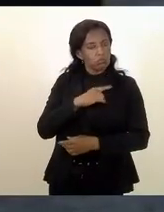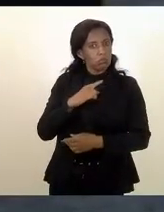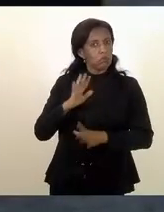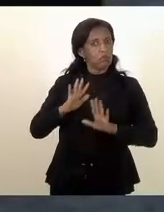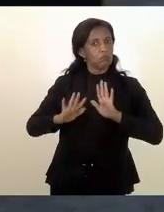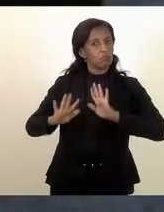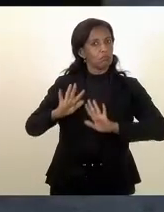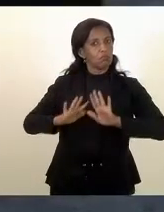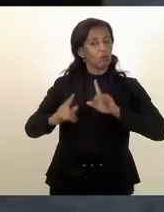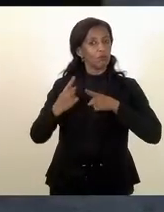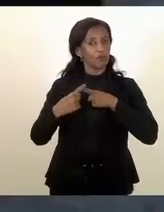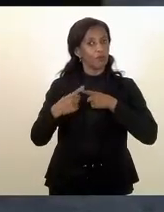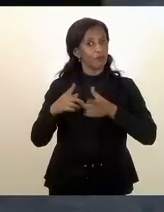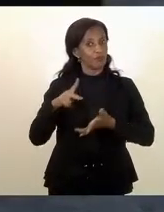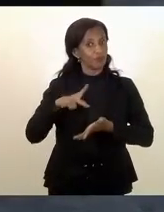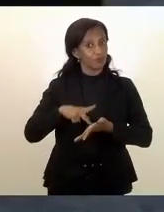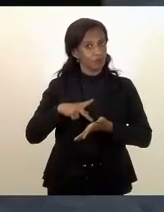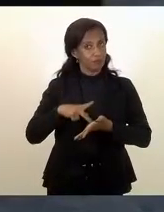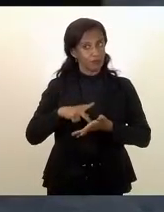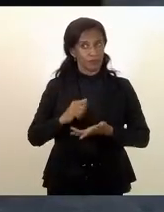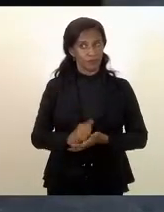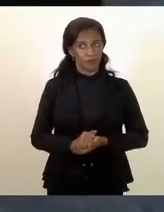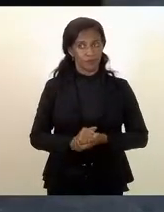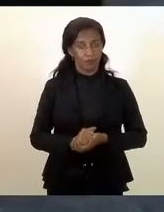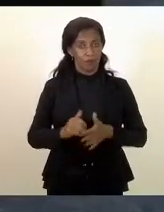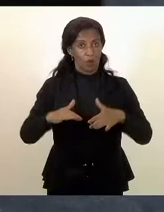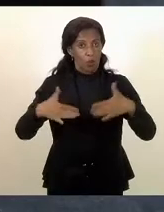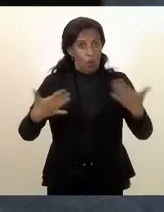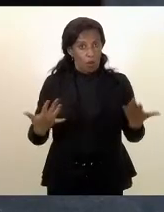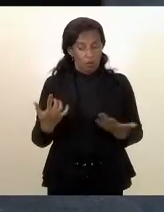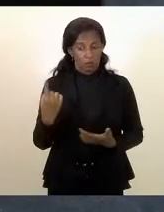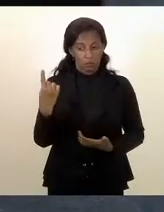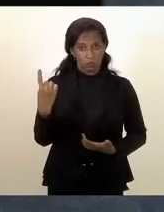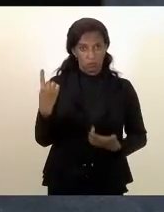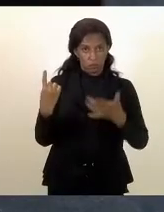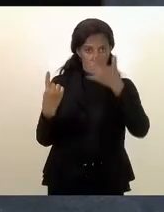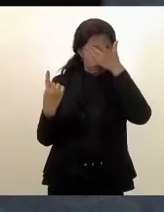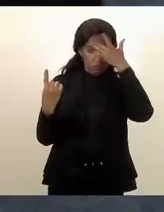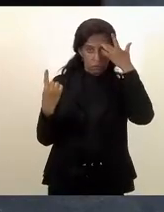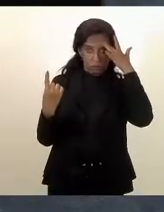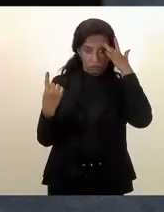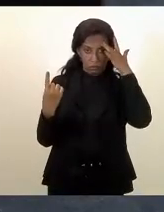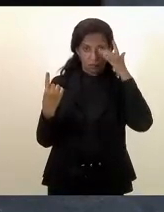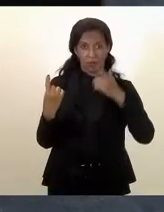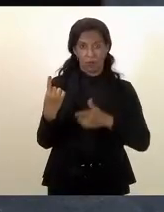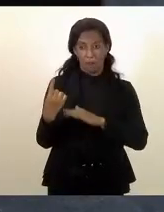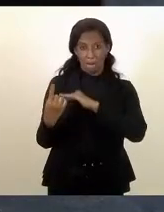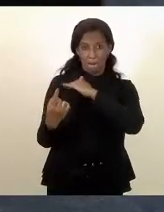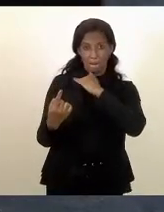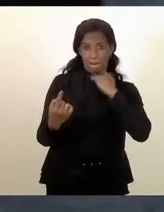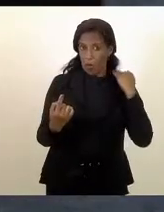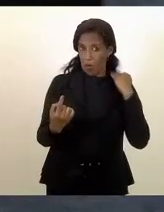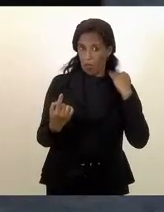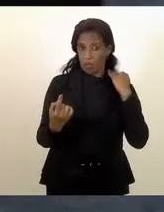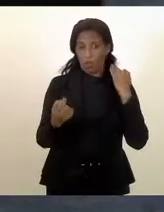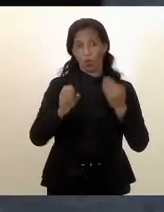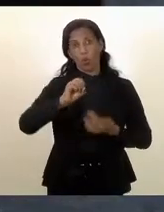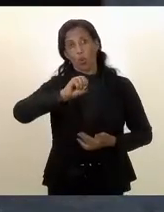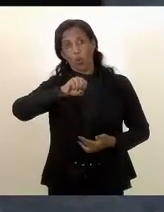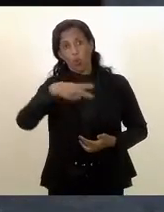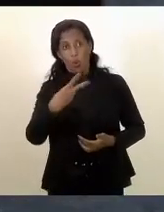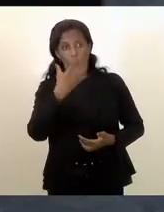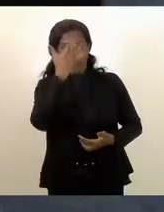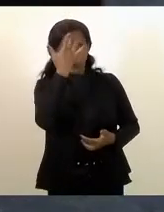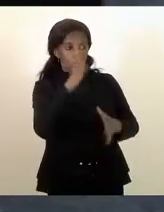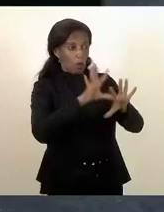verdade quando alguém parte ou quando alguém pega